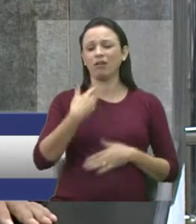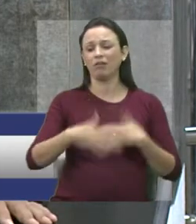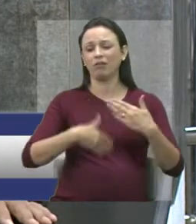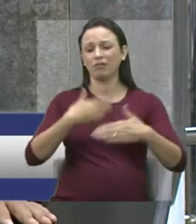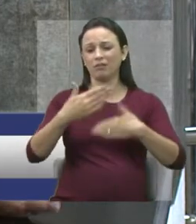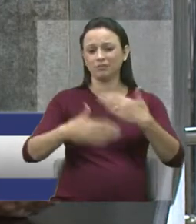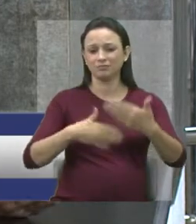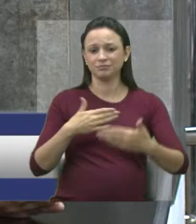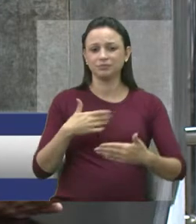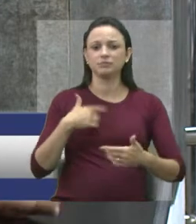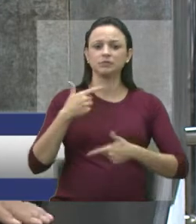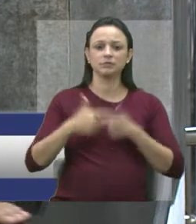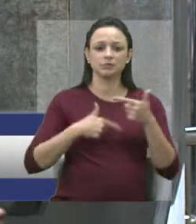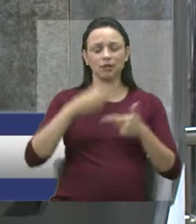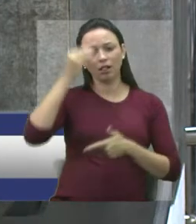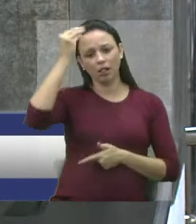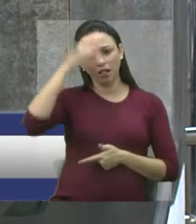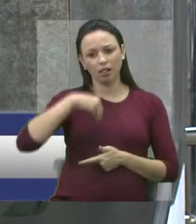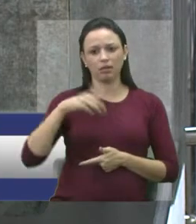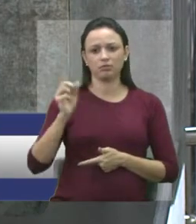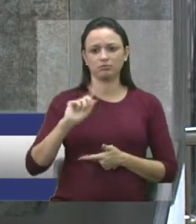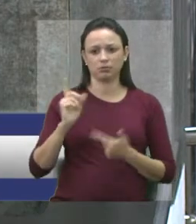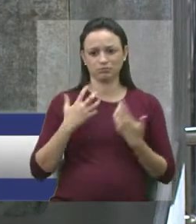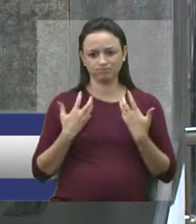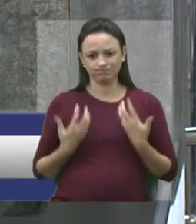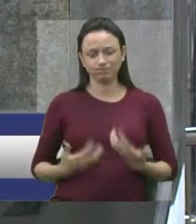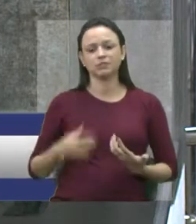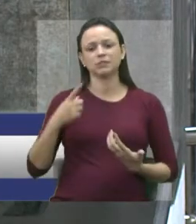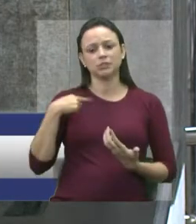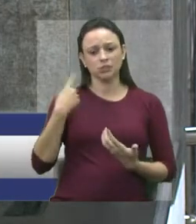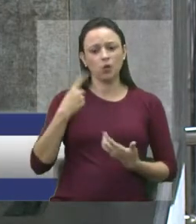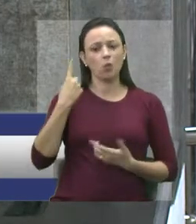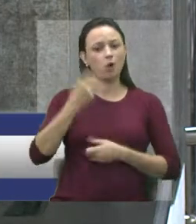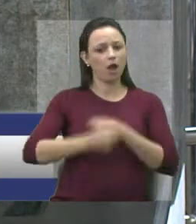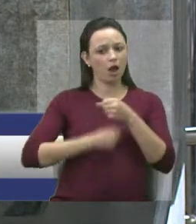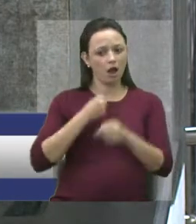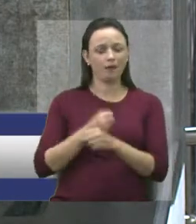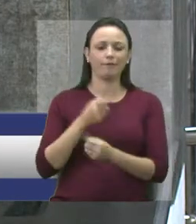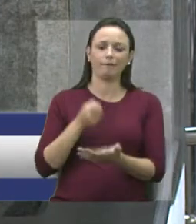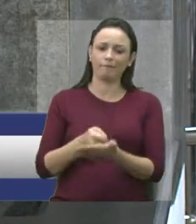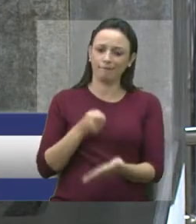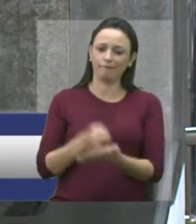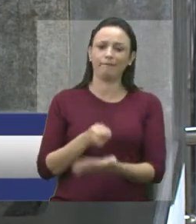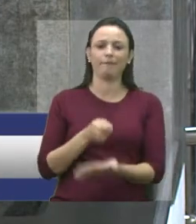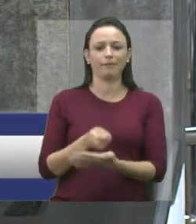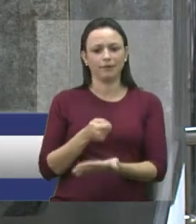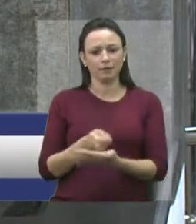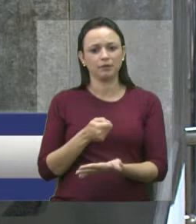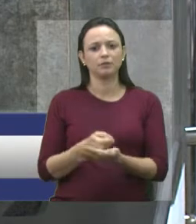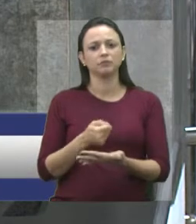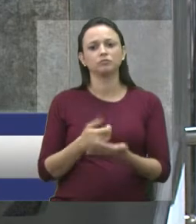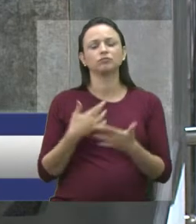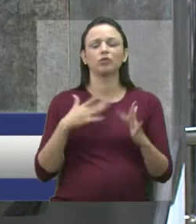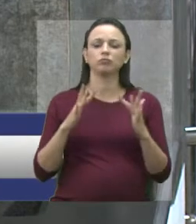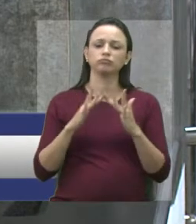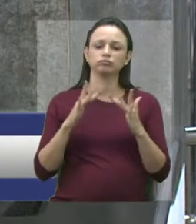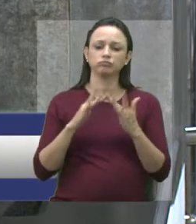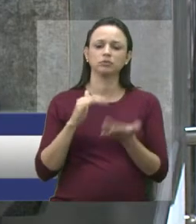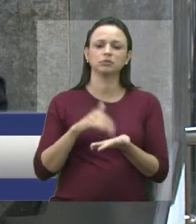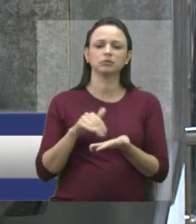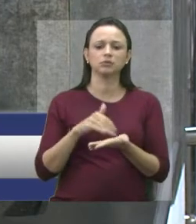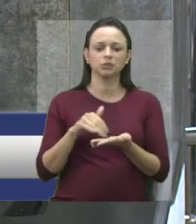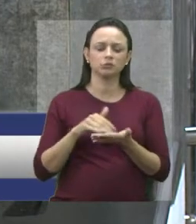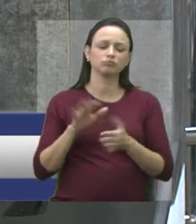não podemos esmorecer. Há mais de um ano que nós estamos trabalhando em cima disso, e nós estamos em contato, como já disse, com a Secretaria